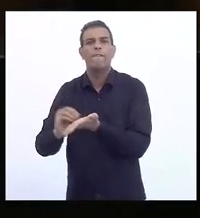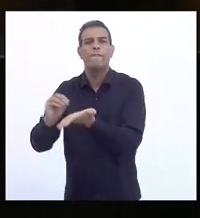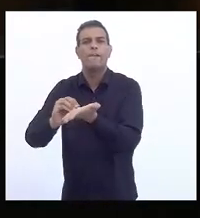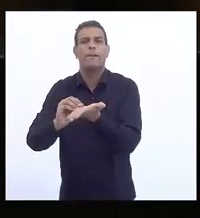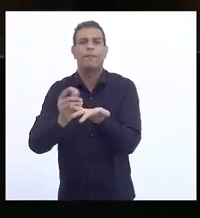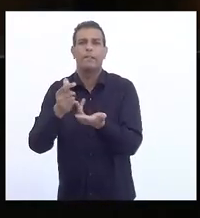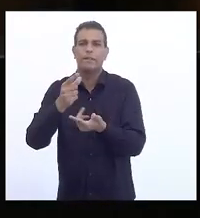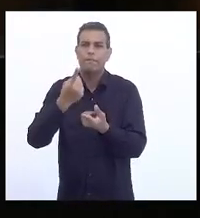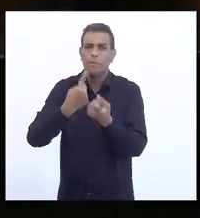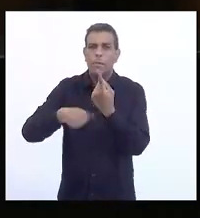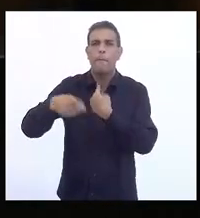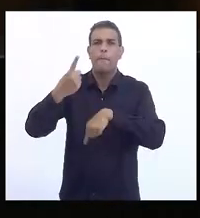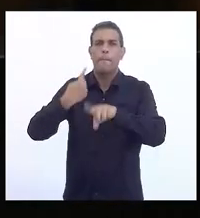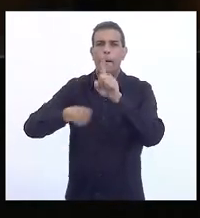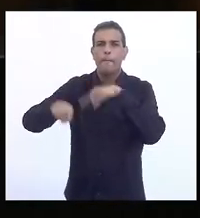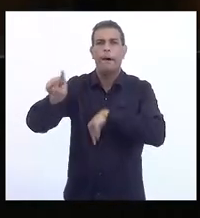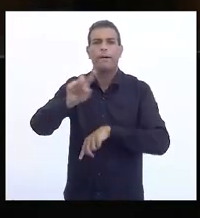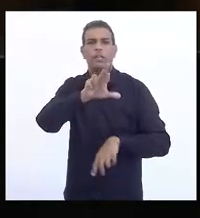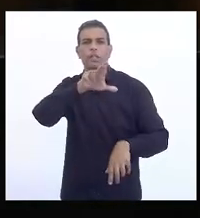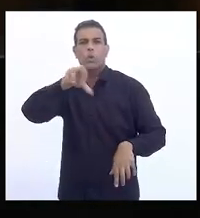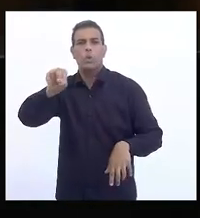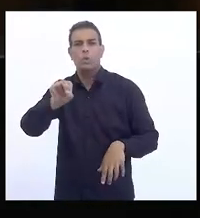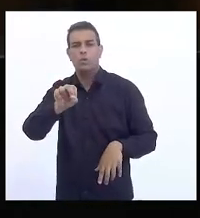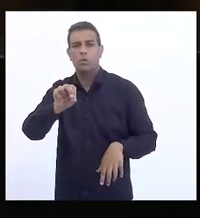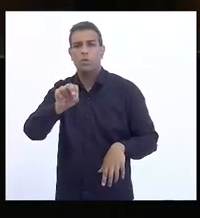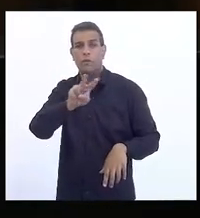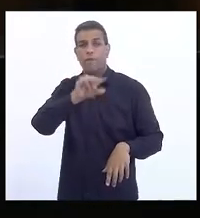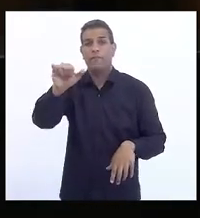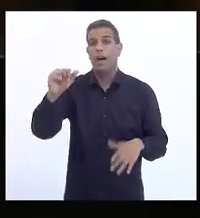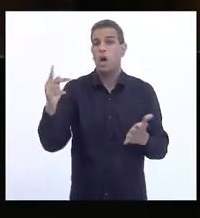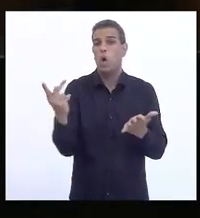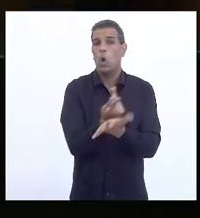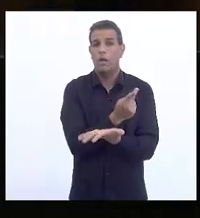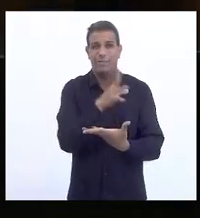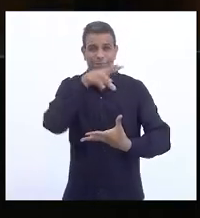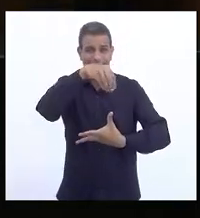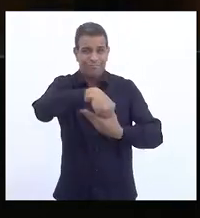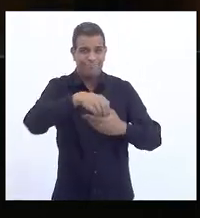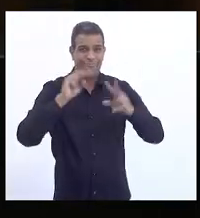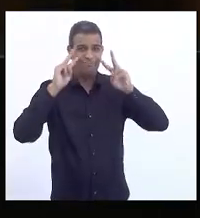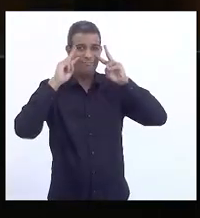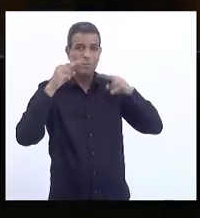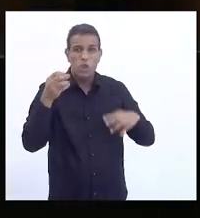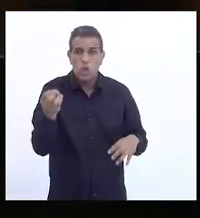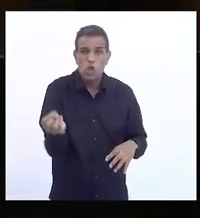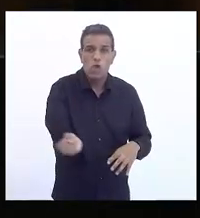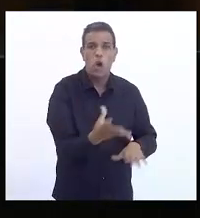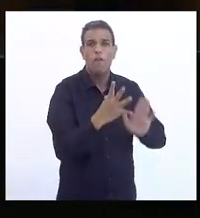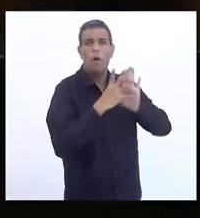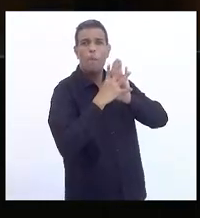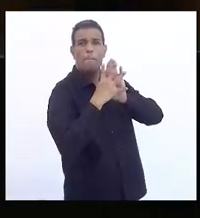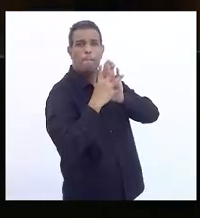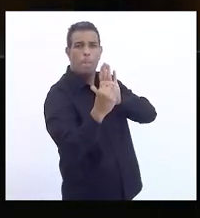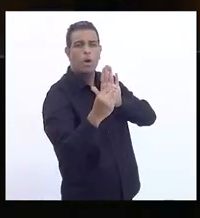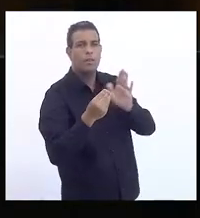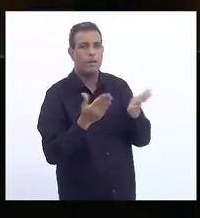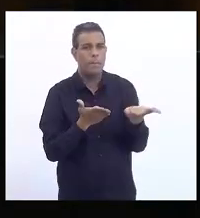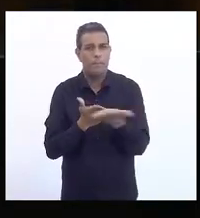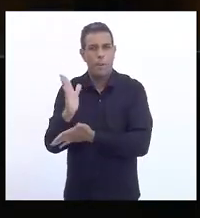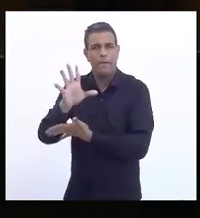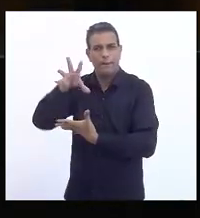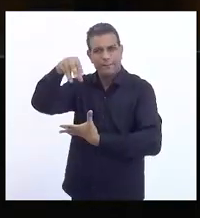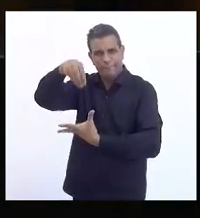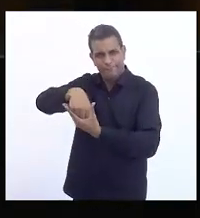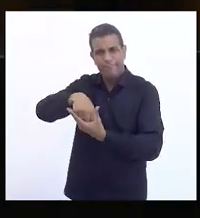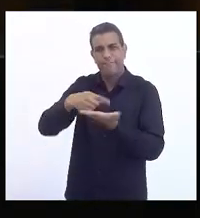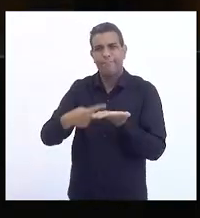recuperação do Estado. E o que vai acontecer por conta deste novo modelo que nós aprovamos na casa a respeito